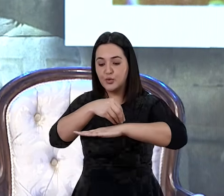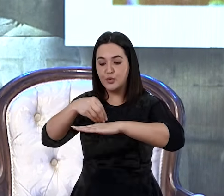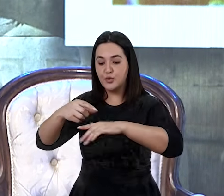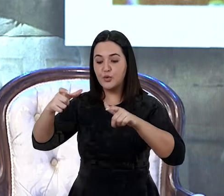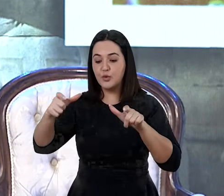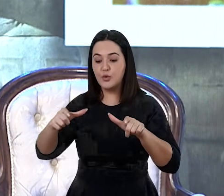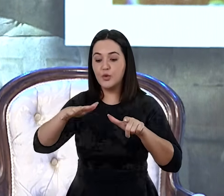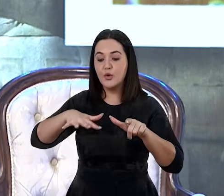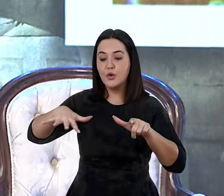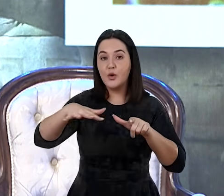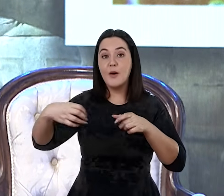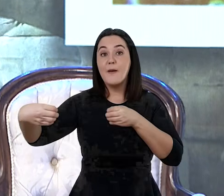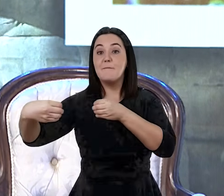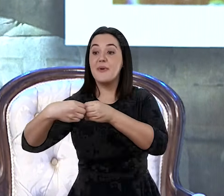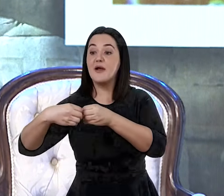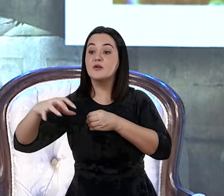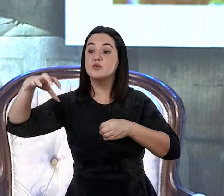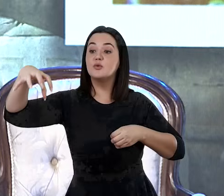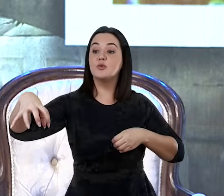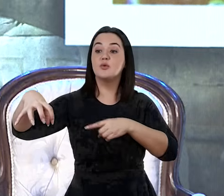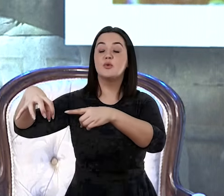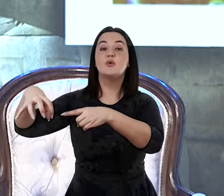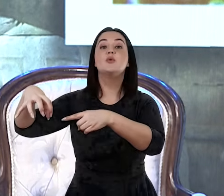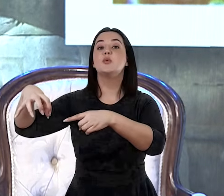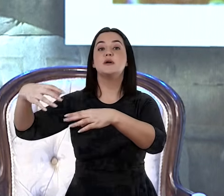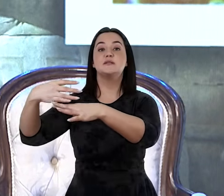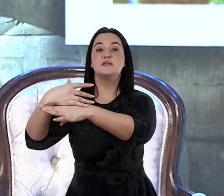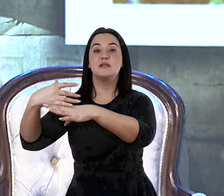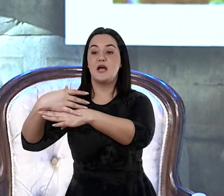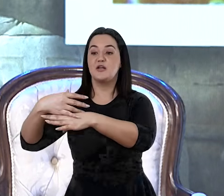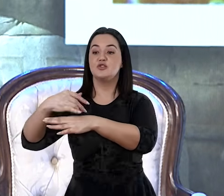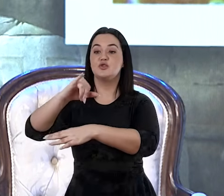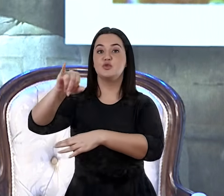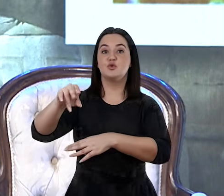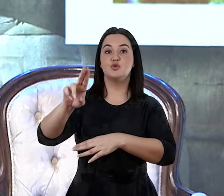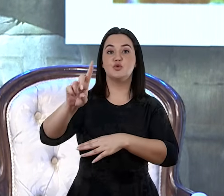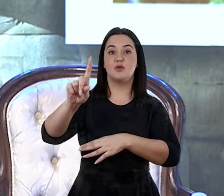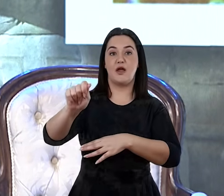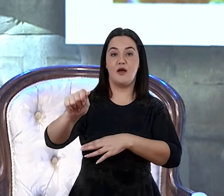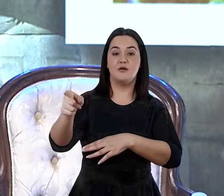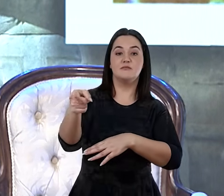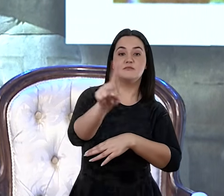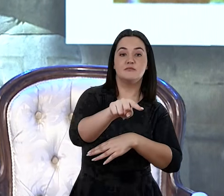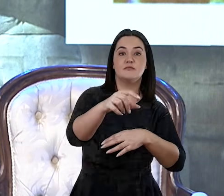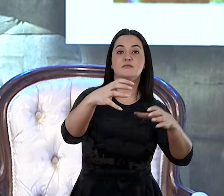ficava pertinho de uma cidade fronteiriça entre Judá